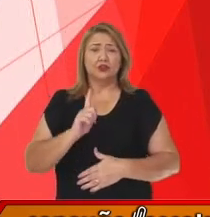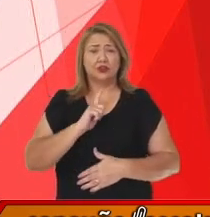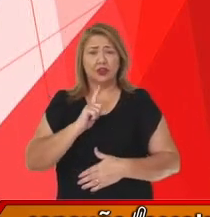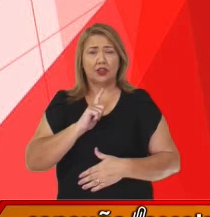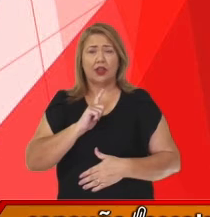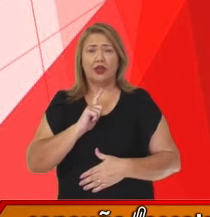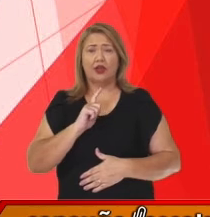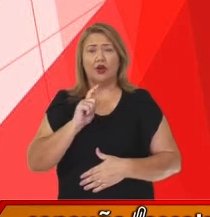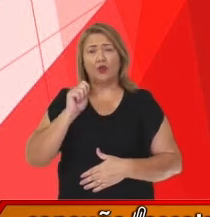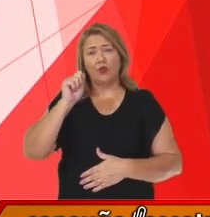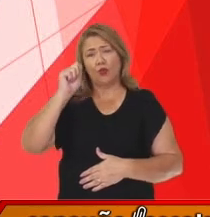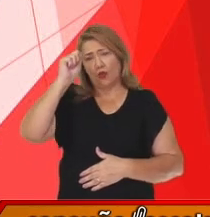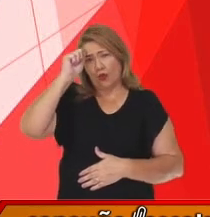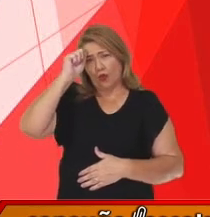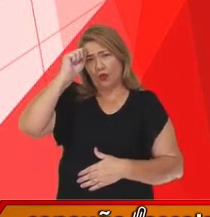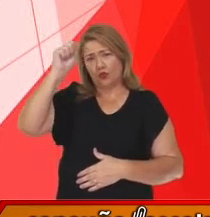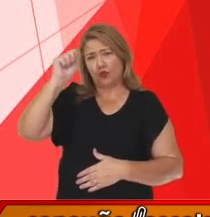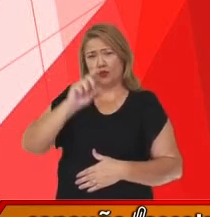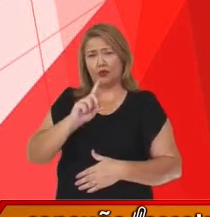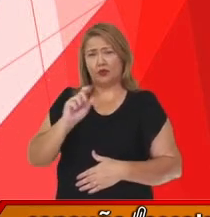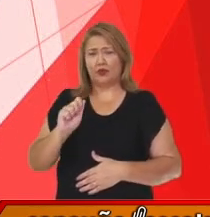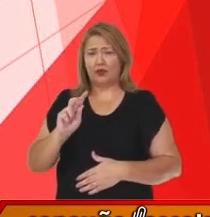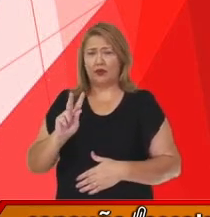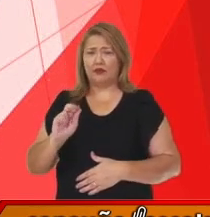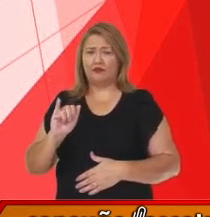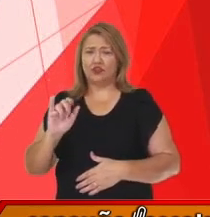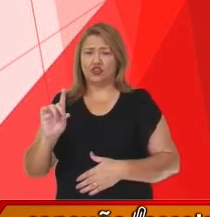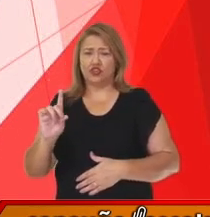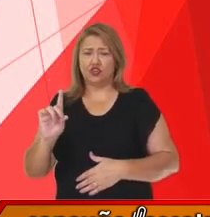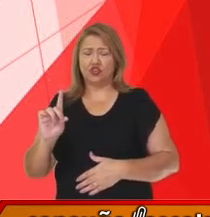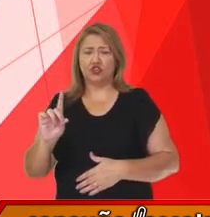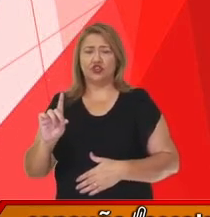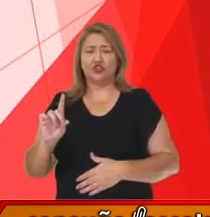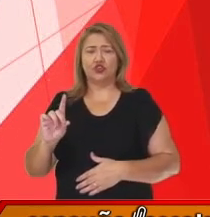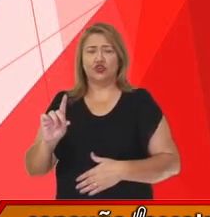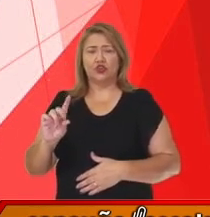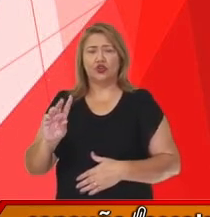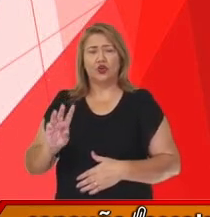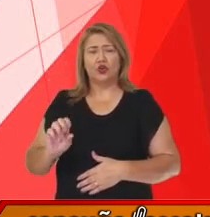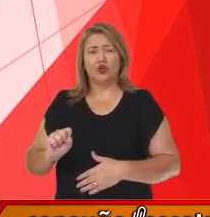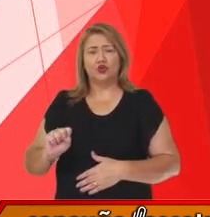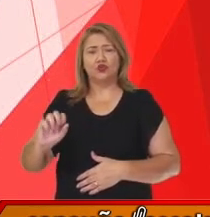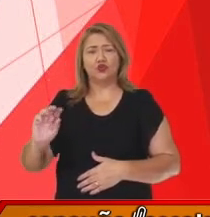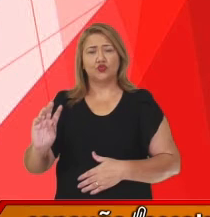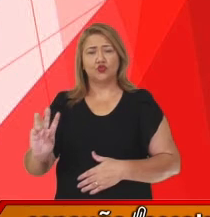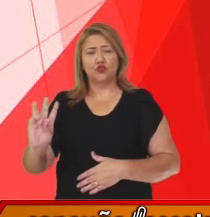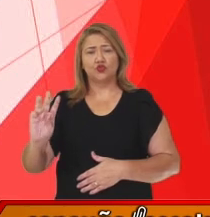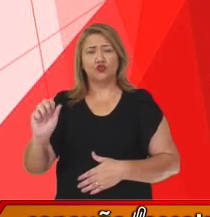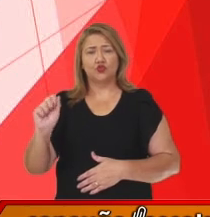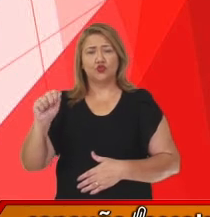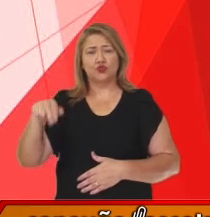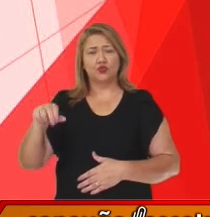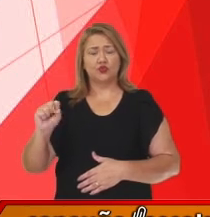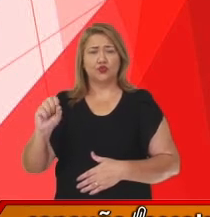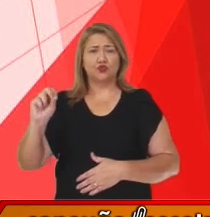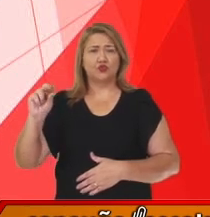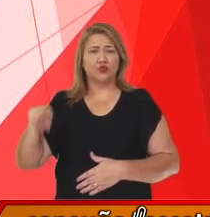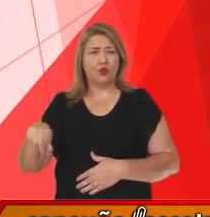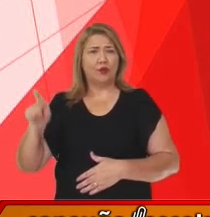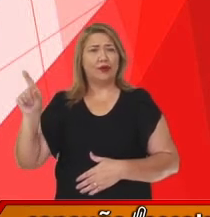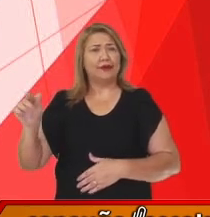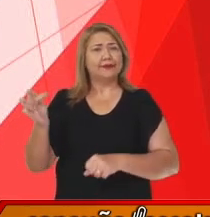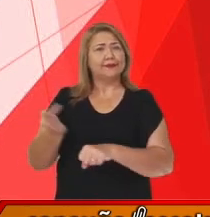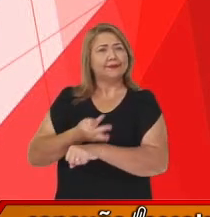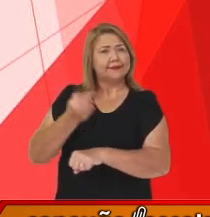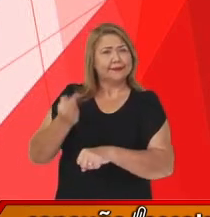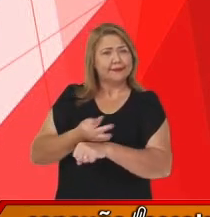Swanson, neste livro, ele traz informações sobre 20 ditadores no mundo que são tolerados,